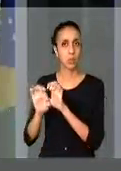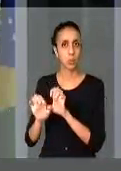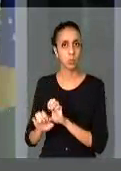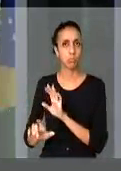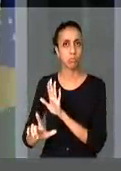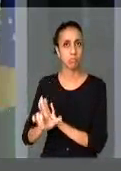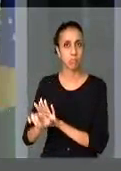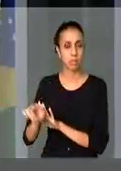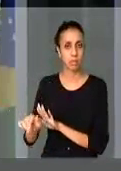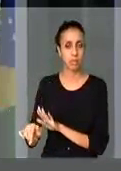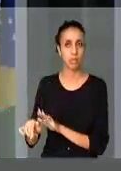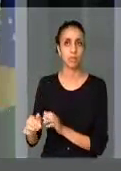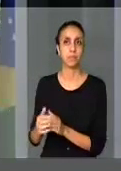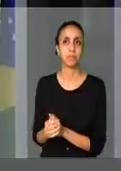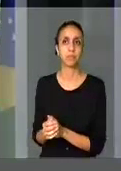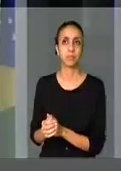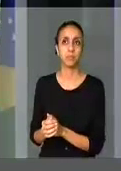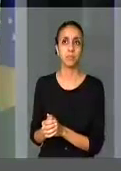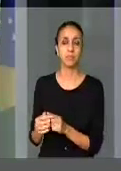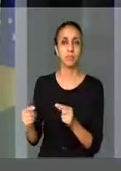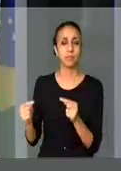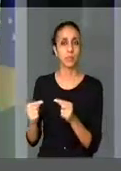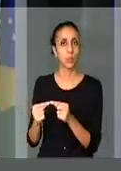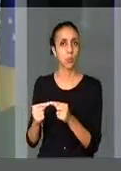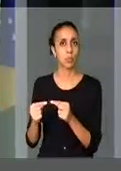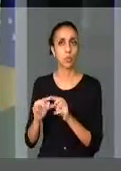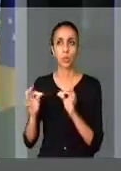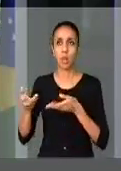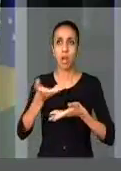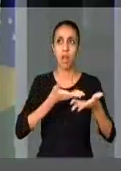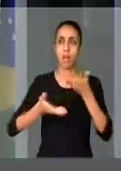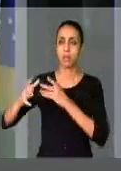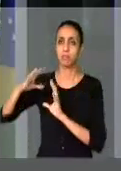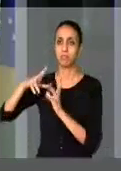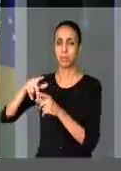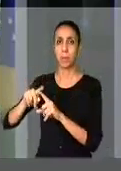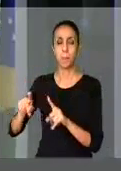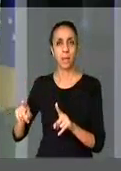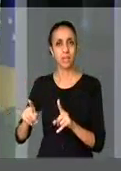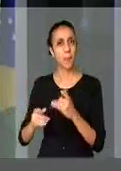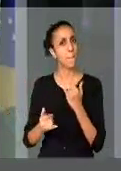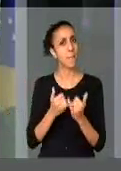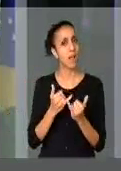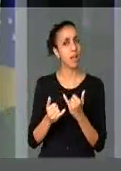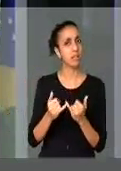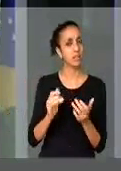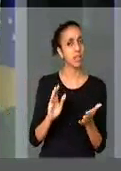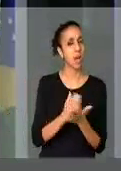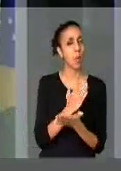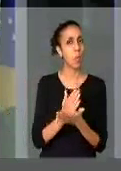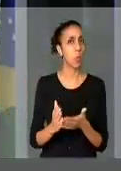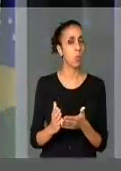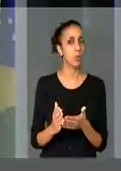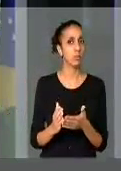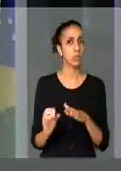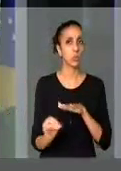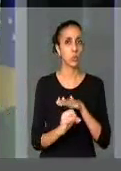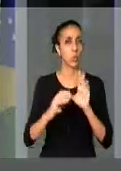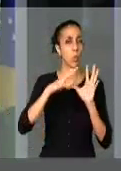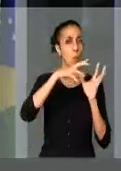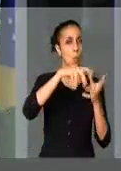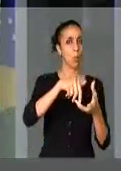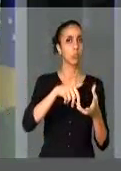confiável nas relações internacionais, mesmo assim parece que os órgãos internacionais não guardam